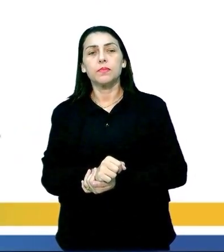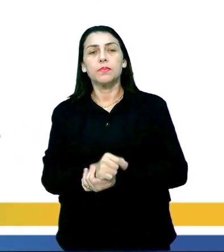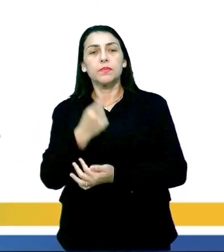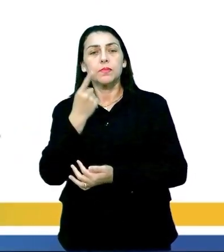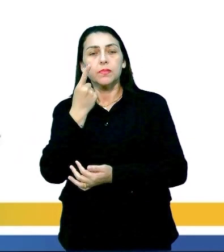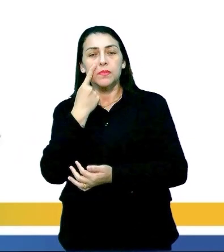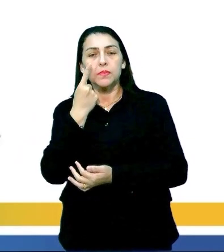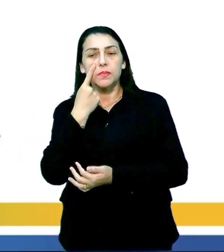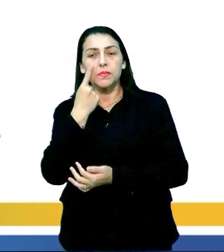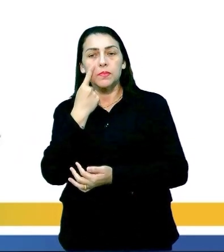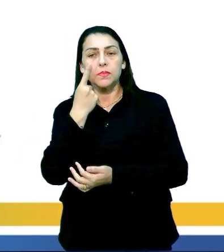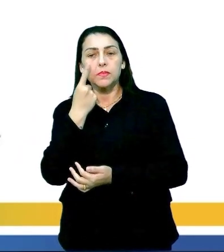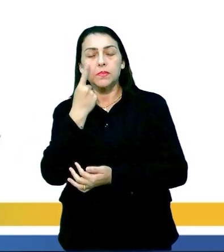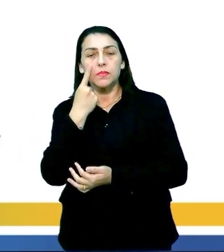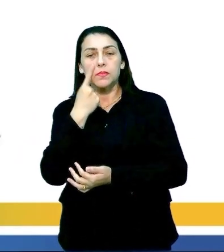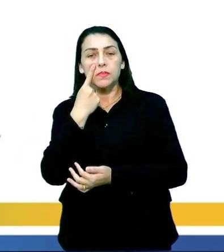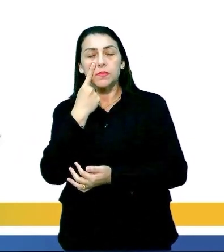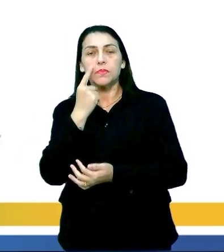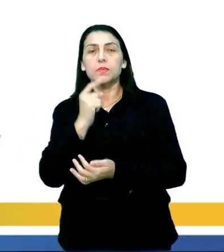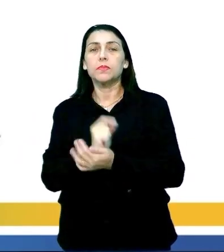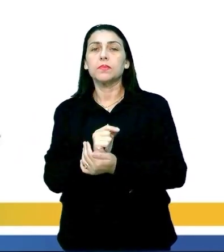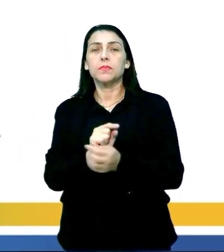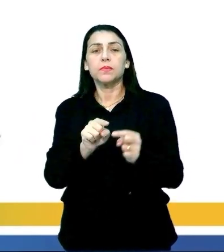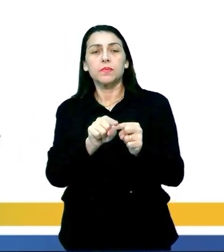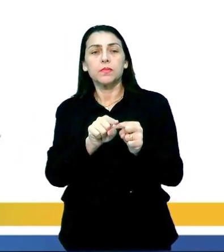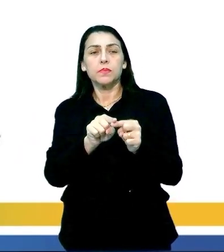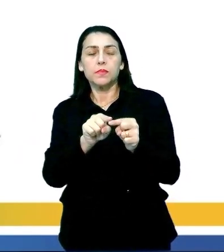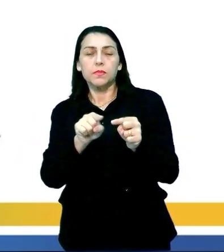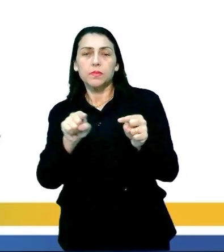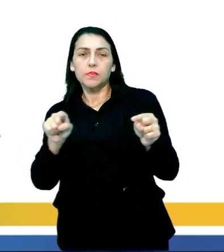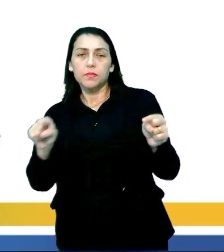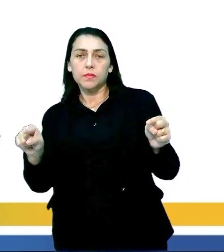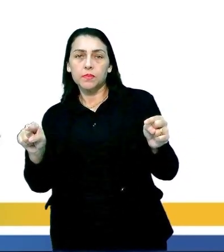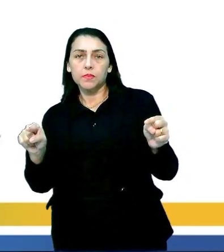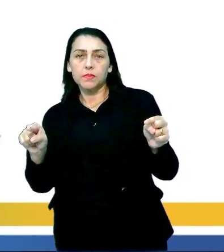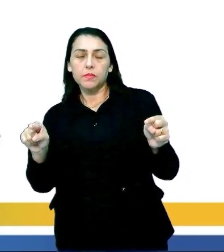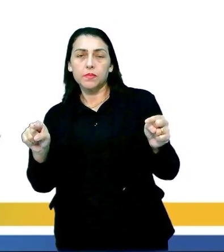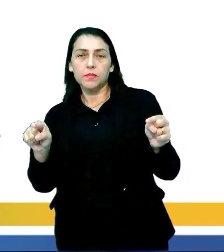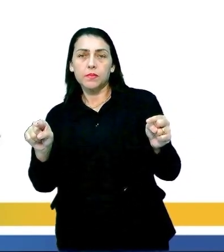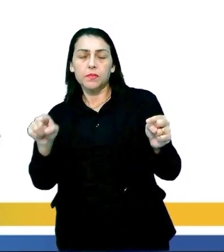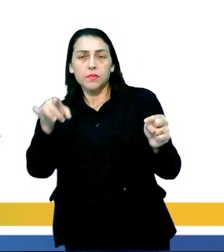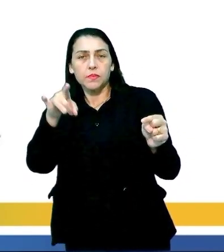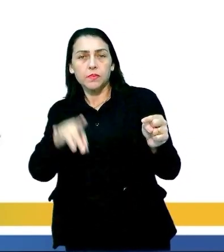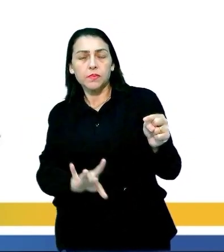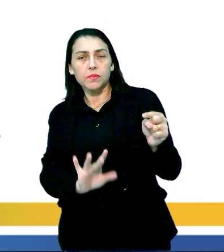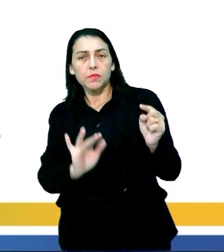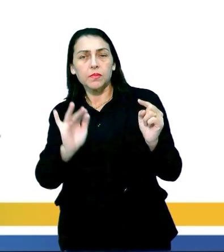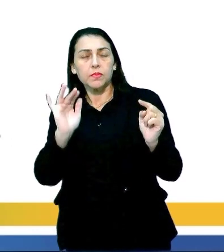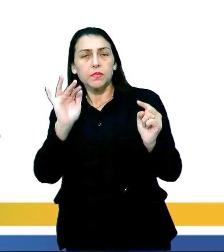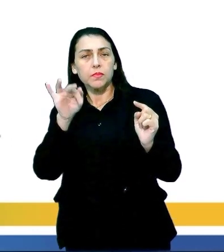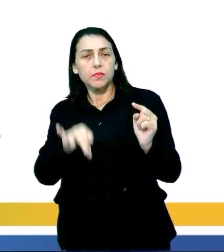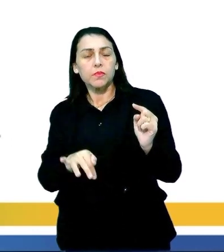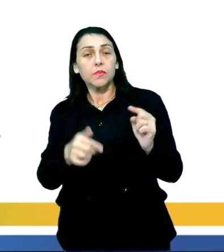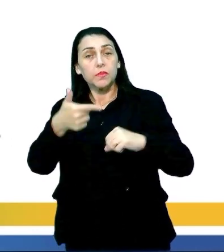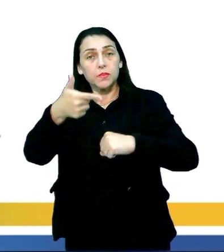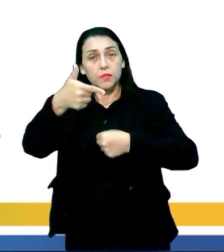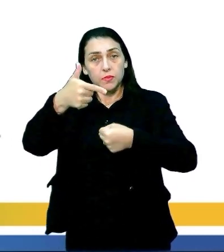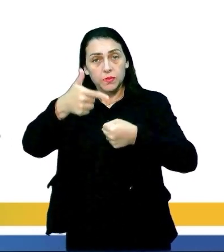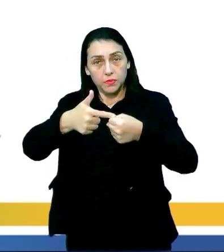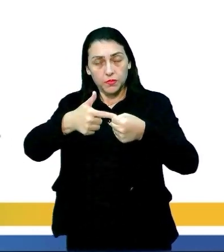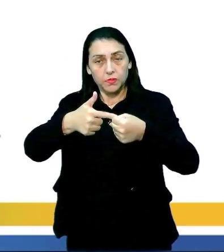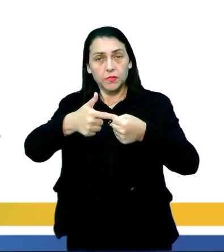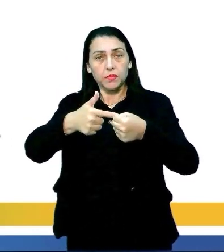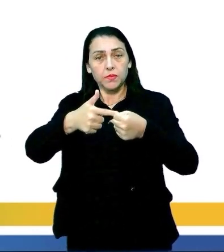Vamos olhar a última linha, que ele vai dizer lá, olha, na penúltima linha no final, o combustível